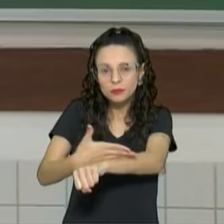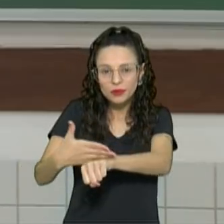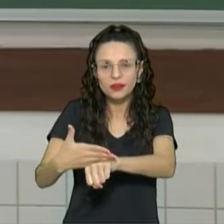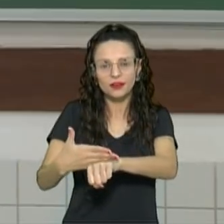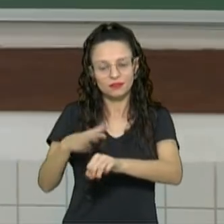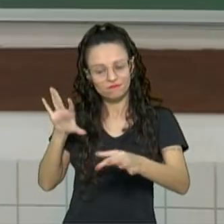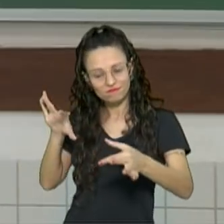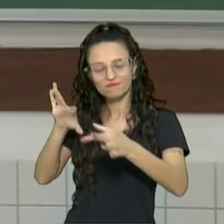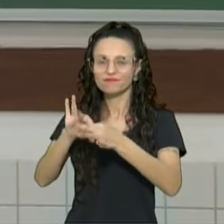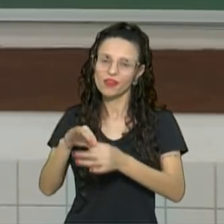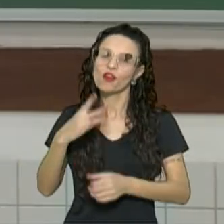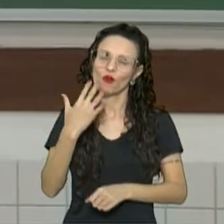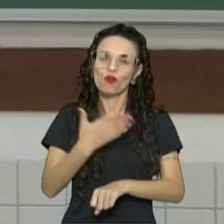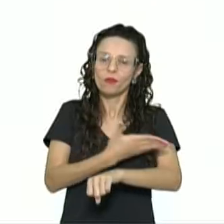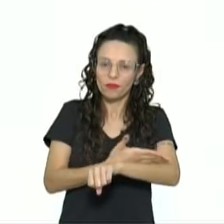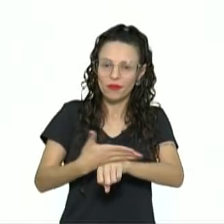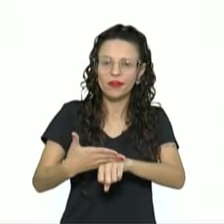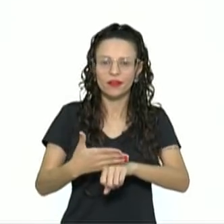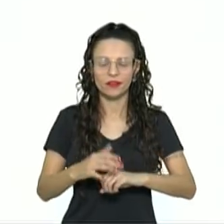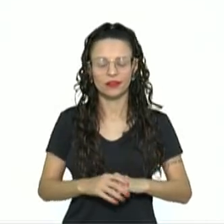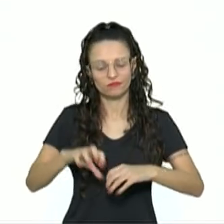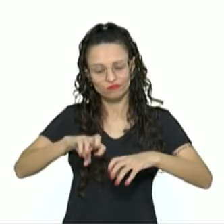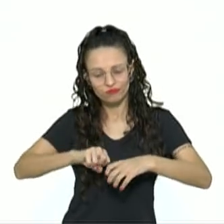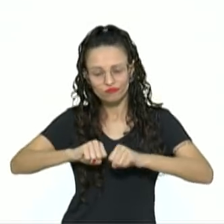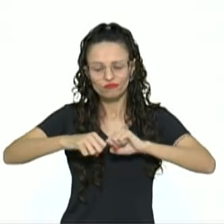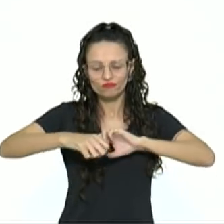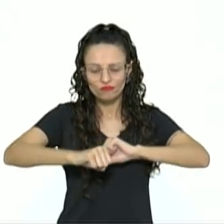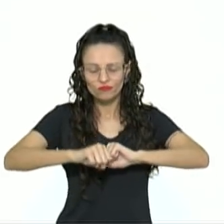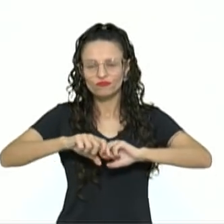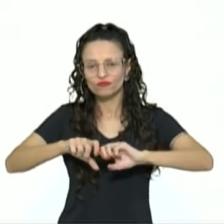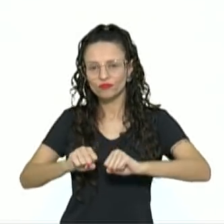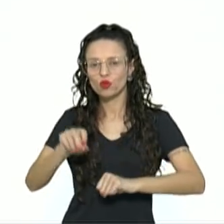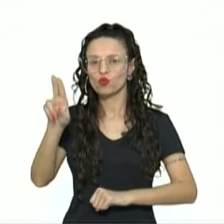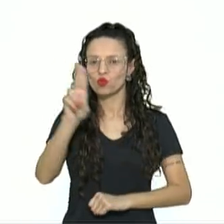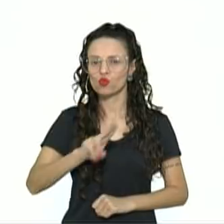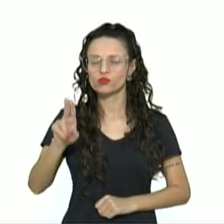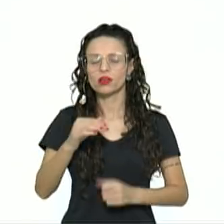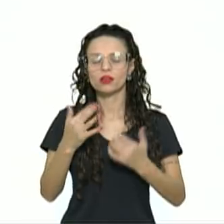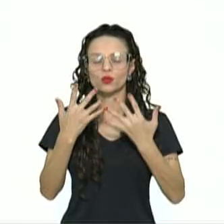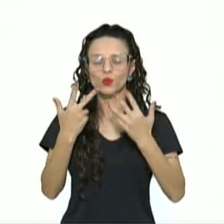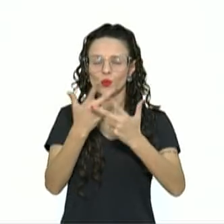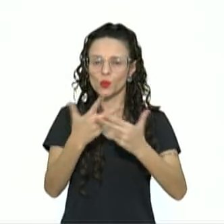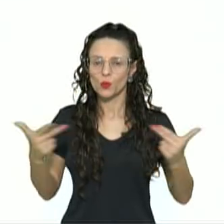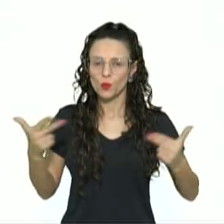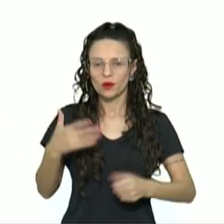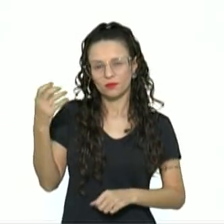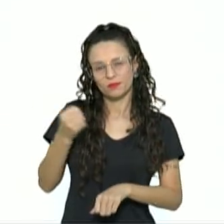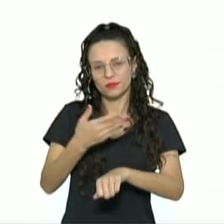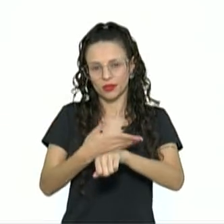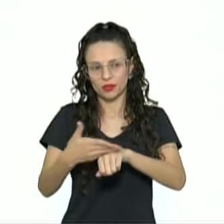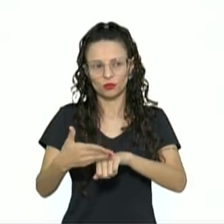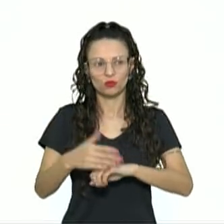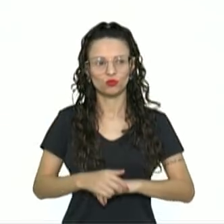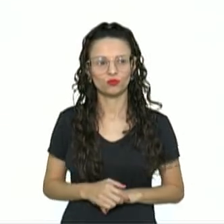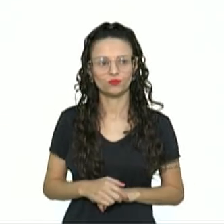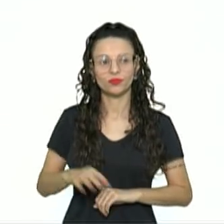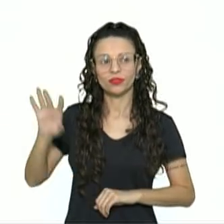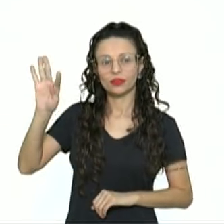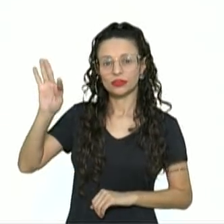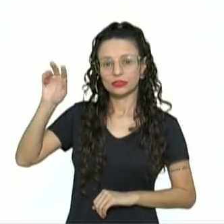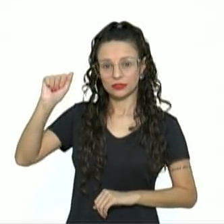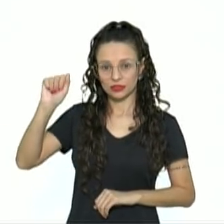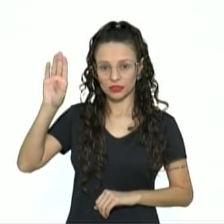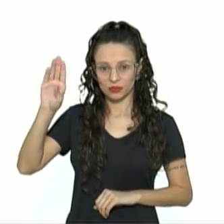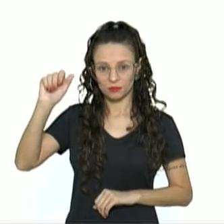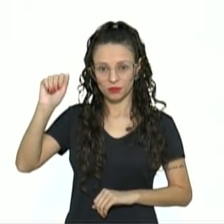cor branca, tá? Então, ó, argila mole branca, usada como pigmento branco de tintas. Tabatinga é um termo derivado